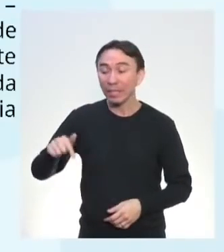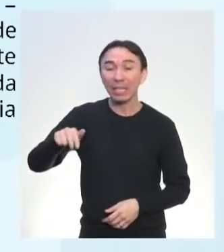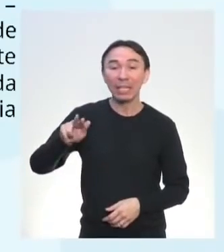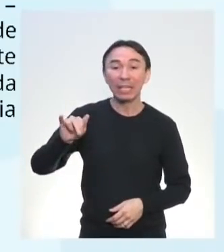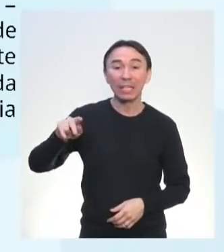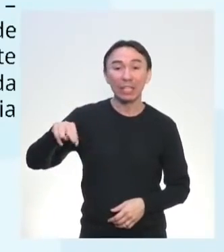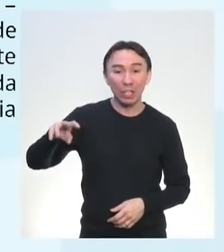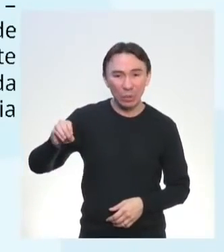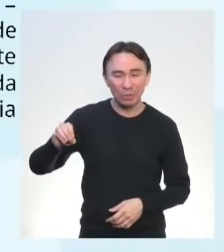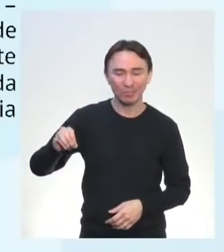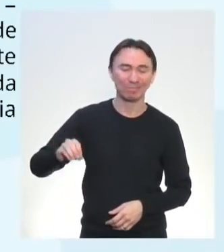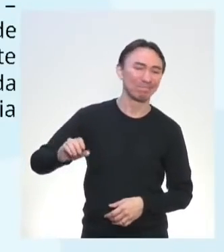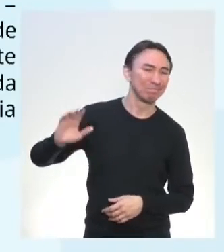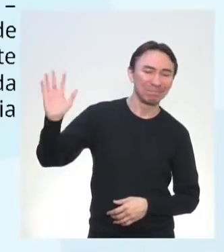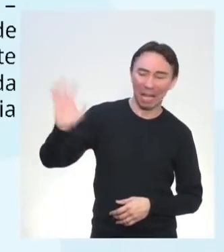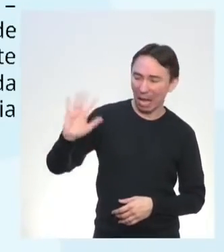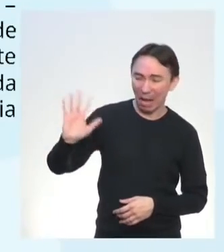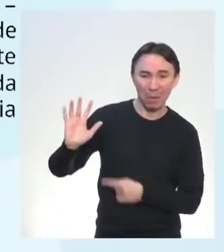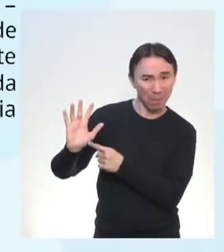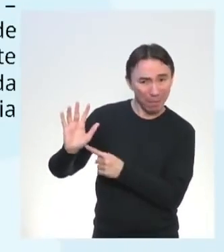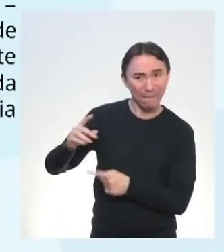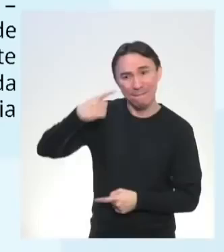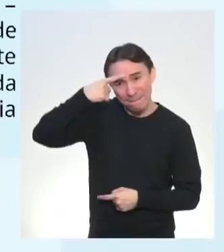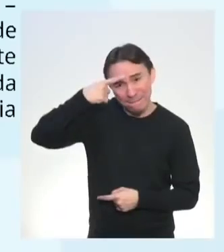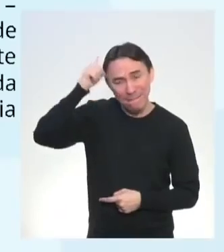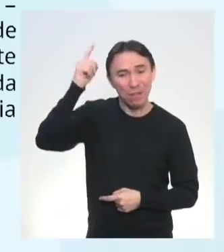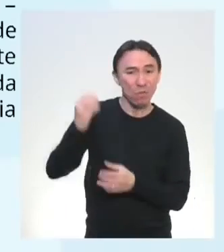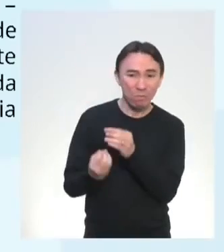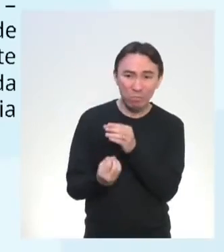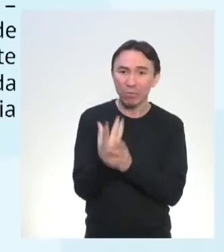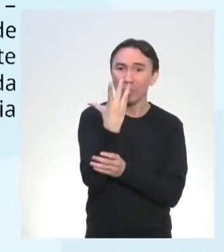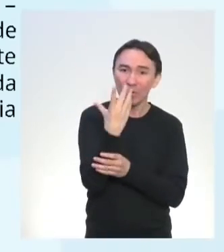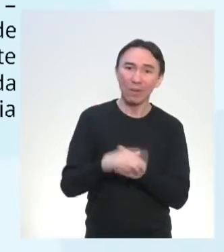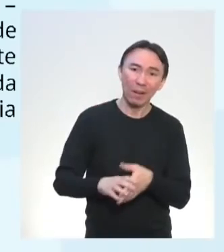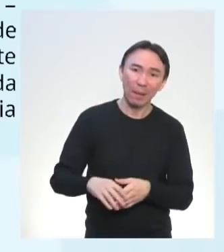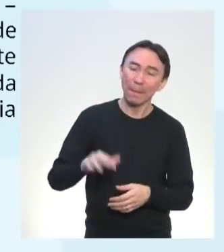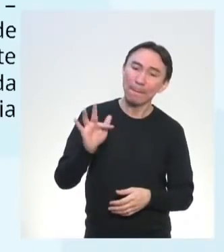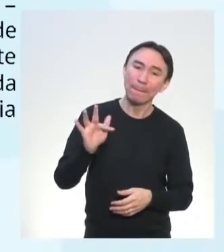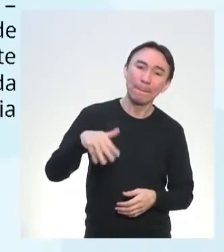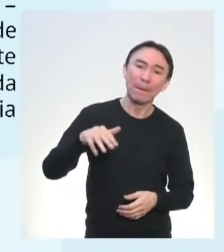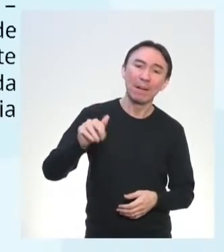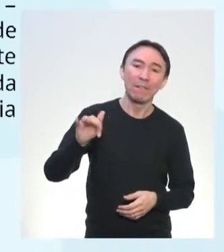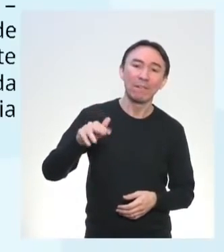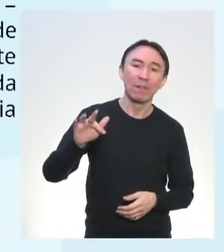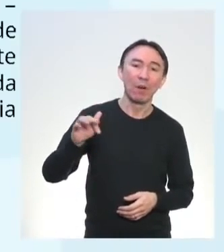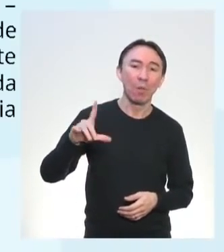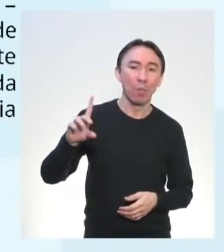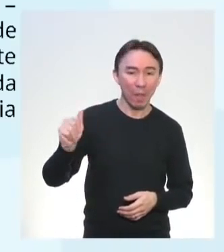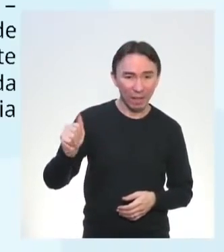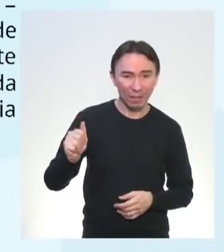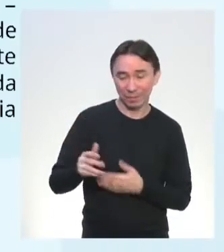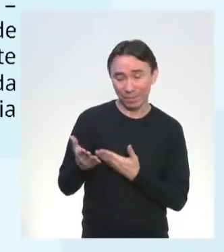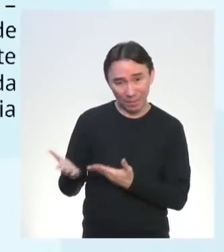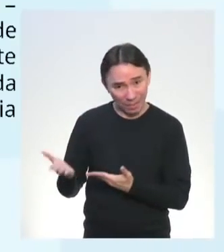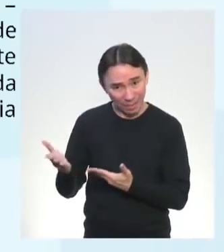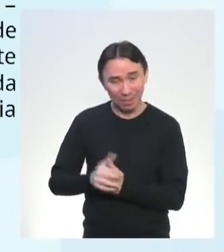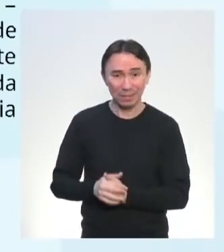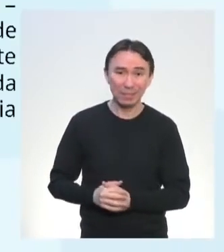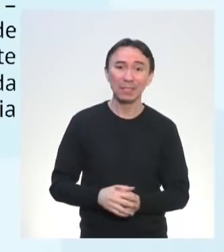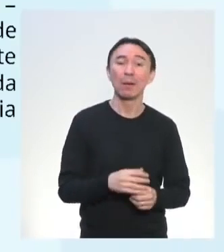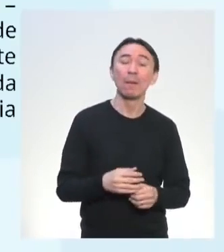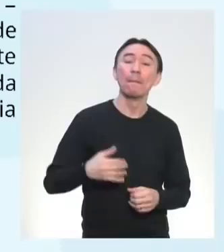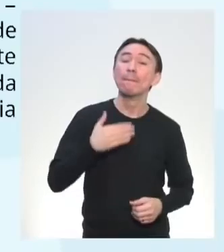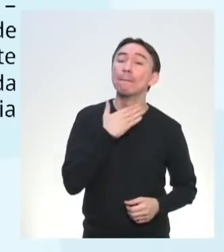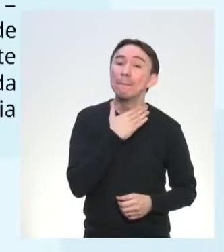O cartunista argentino Joaquim Salvador Lavado, mais conhecido como Quino, morreu em 30 de setembro aos 88 anos, vítima de um